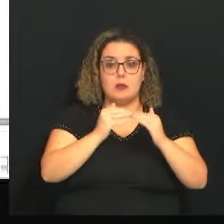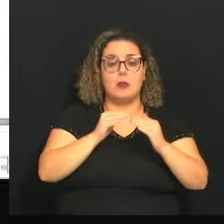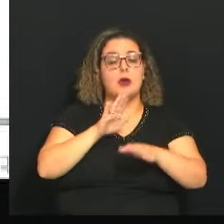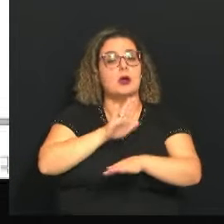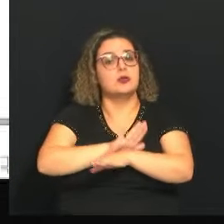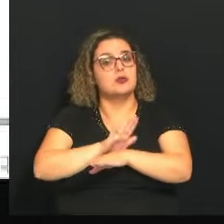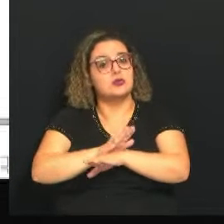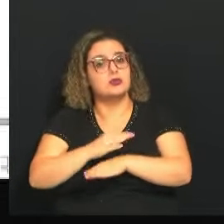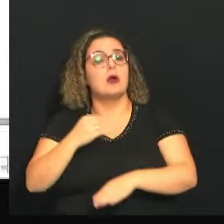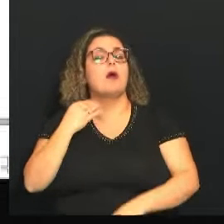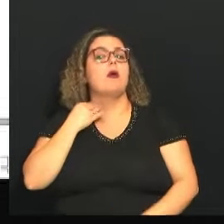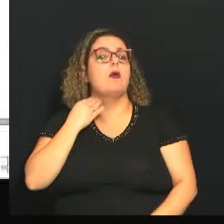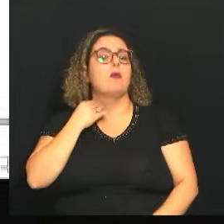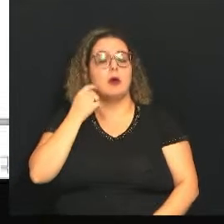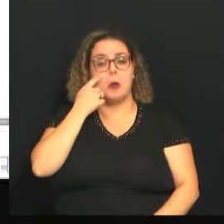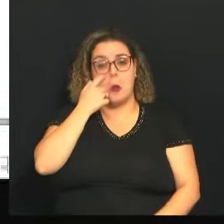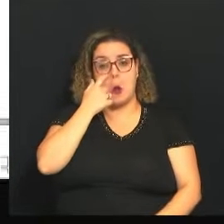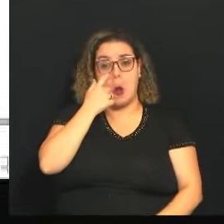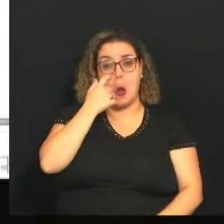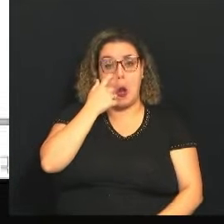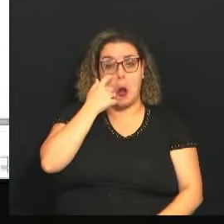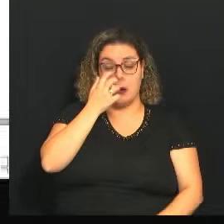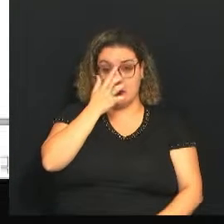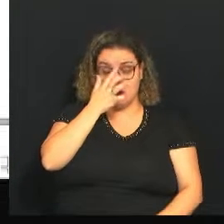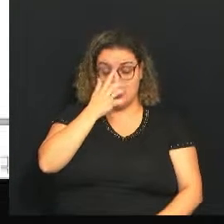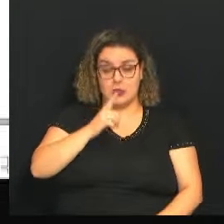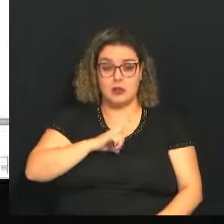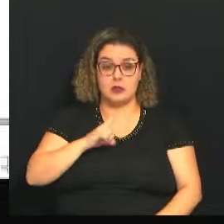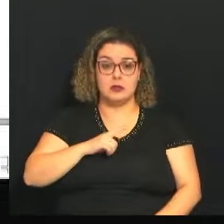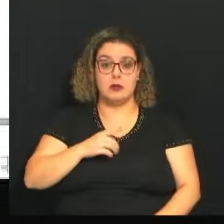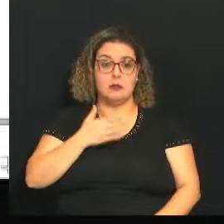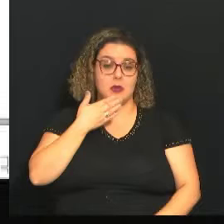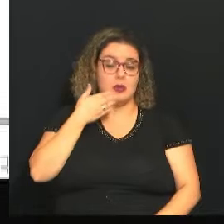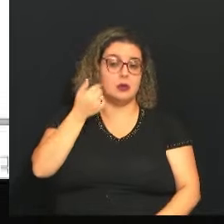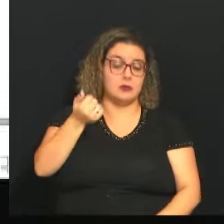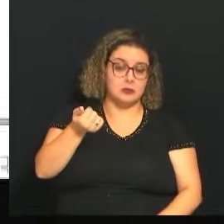isso vai ter o quê? Frutos, E aí a gente pode